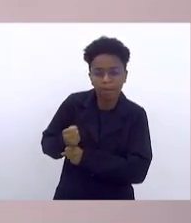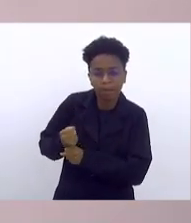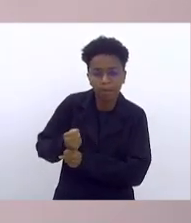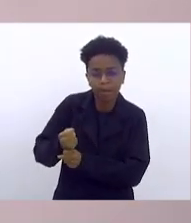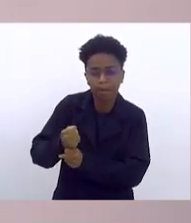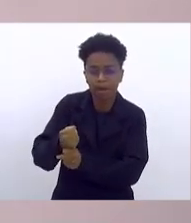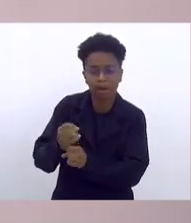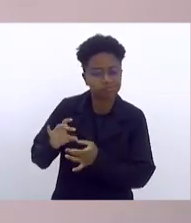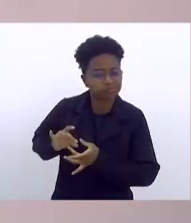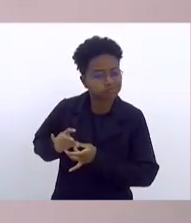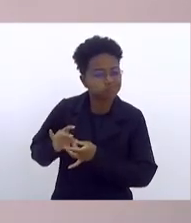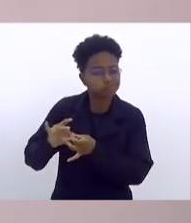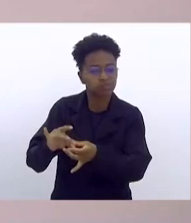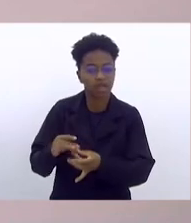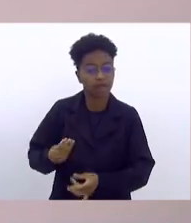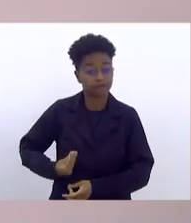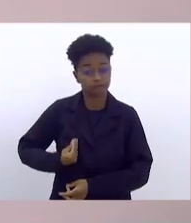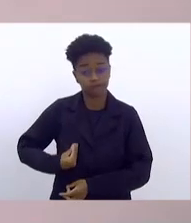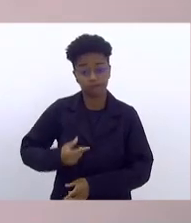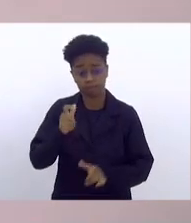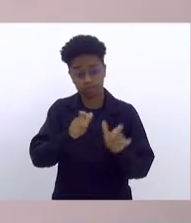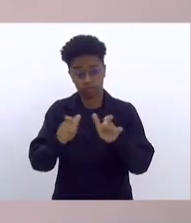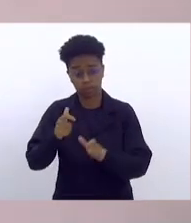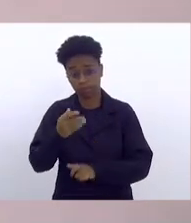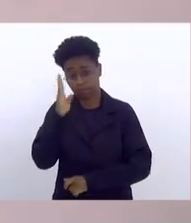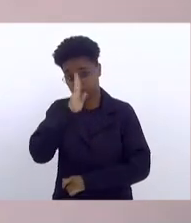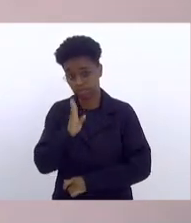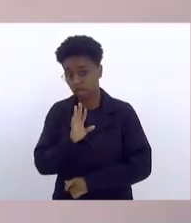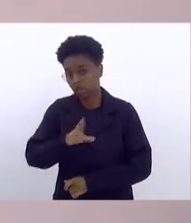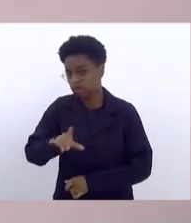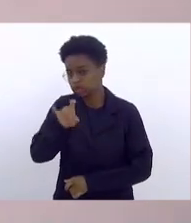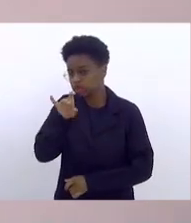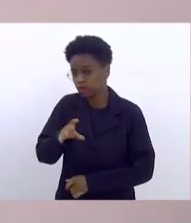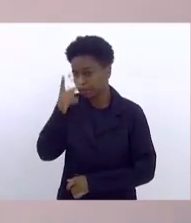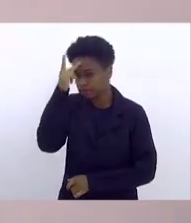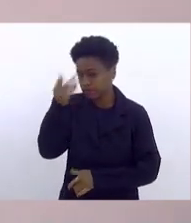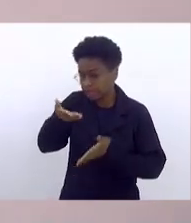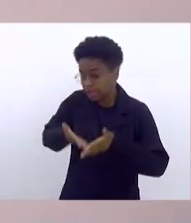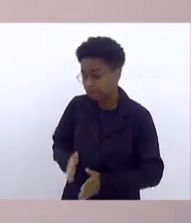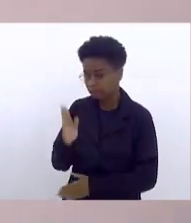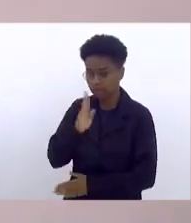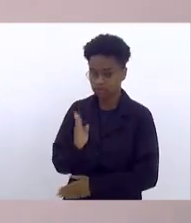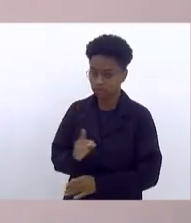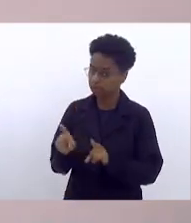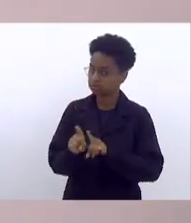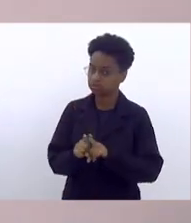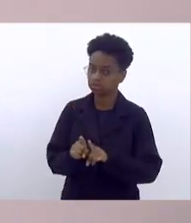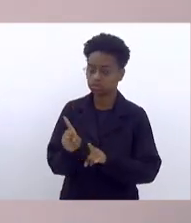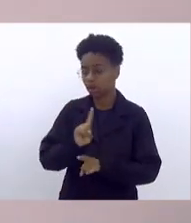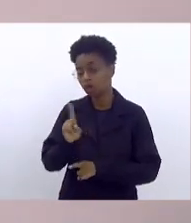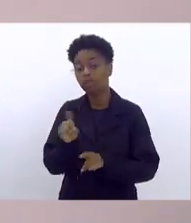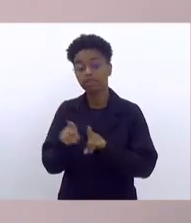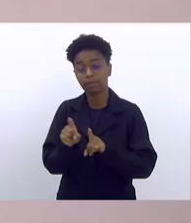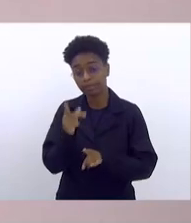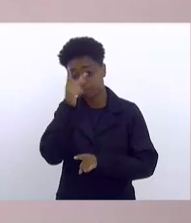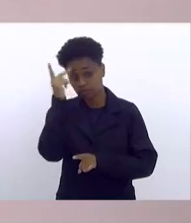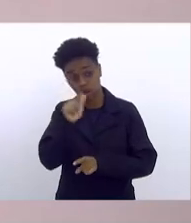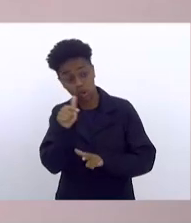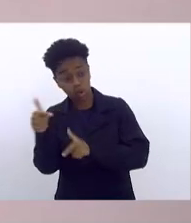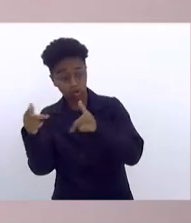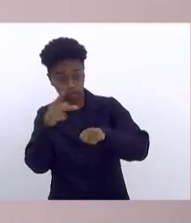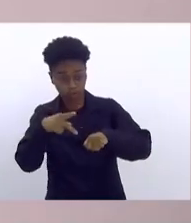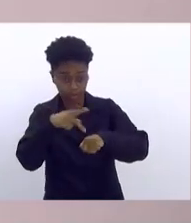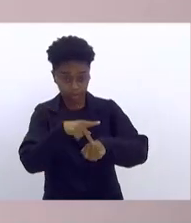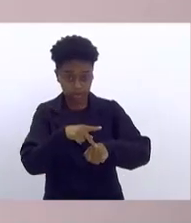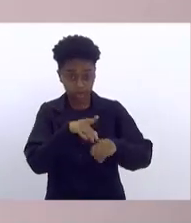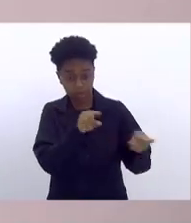dos residentes no país porque não estamos só falando de brasileiros na escola estamos falando também dos estrangeiros migrantes